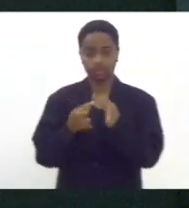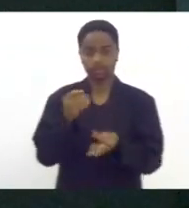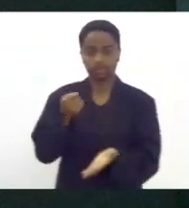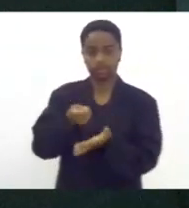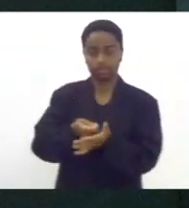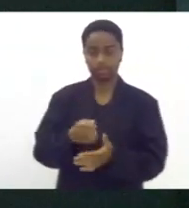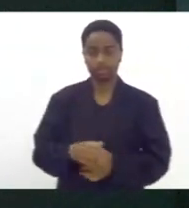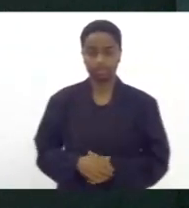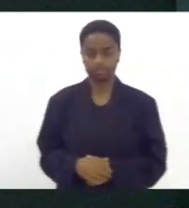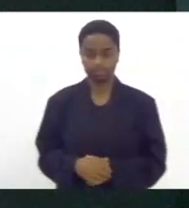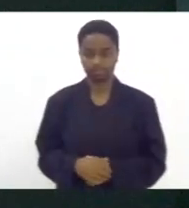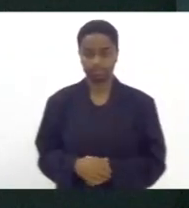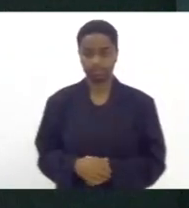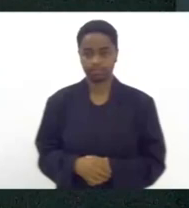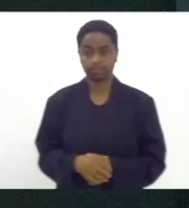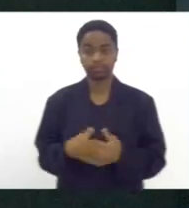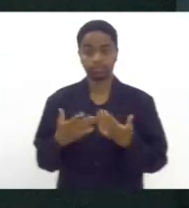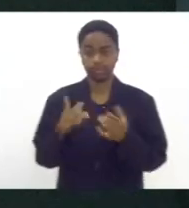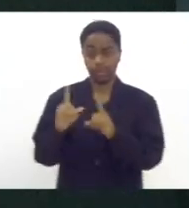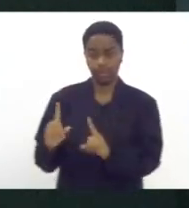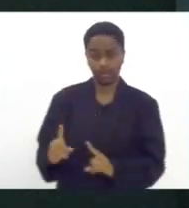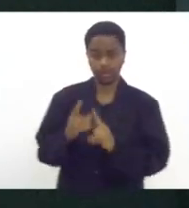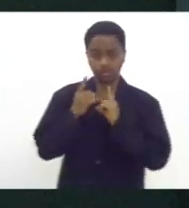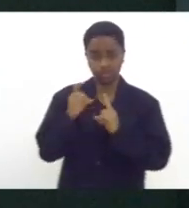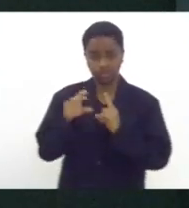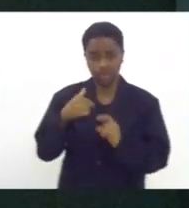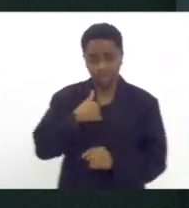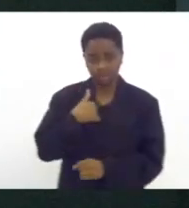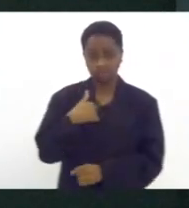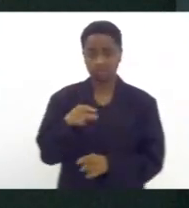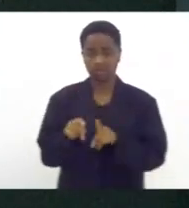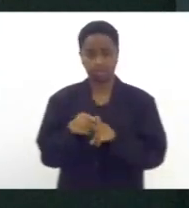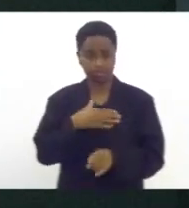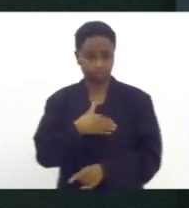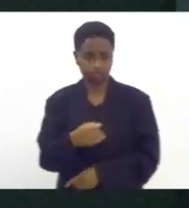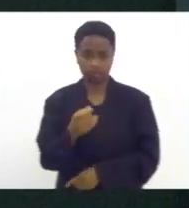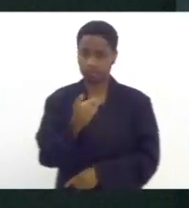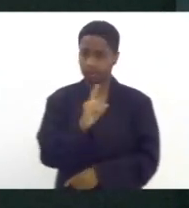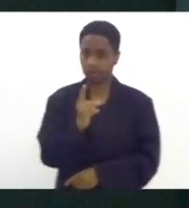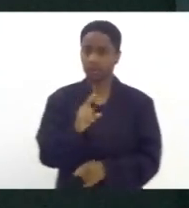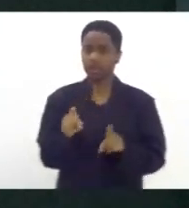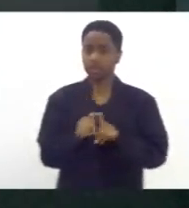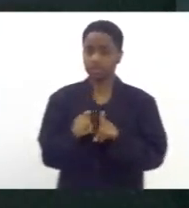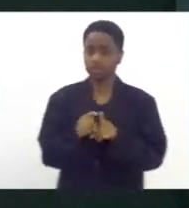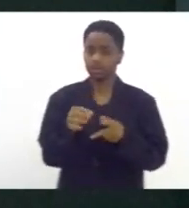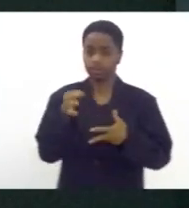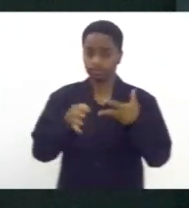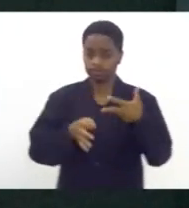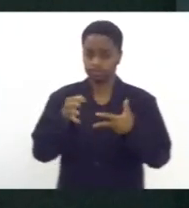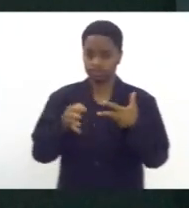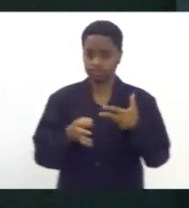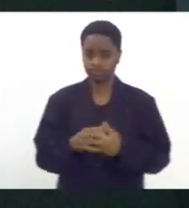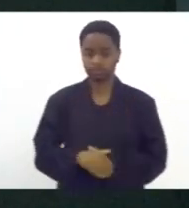terapias é uma afronta não só a minha o meu filho mas a O Poder